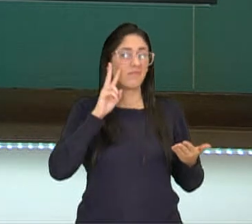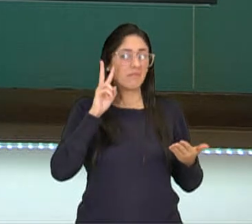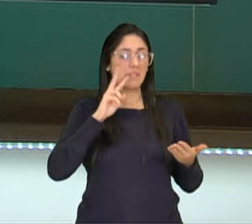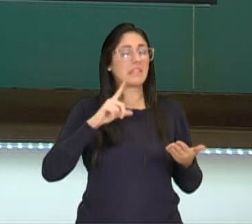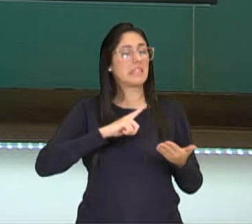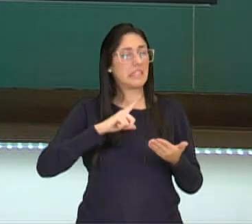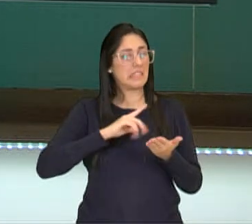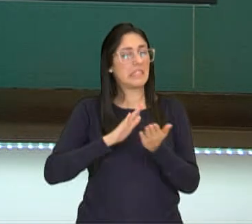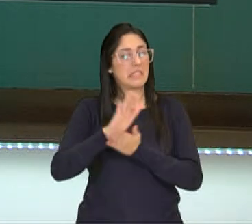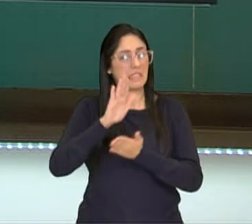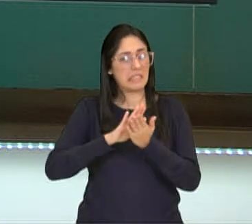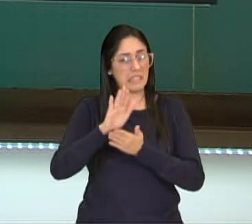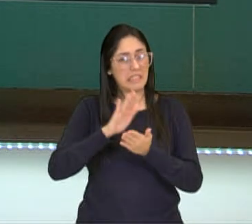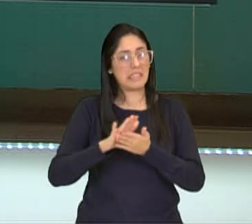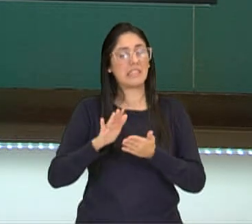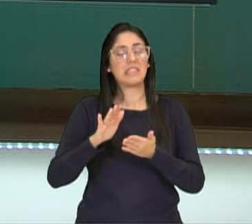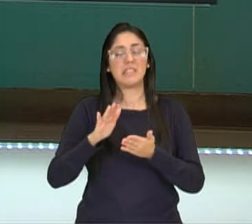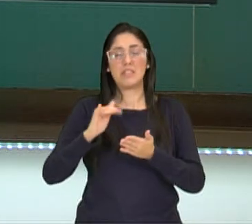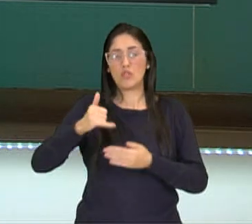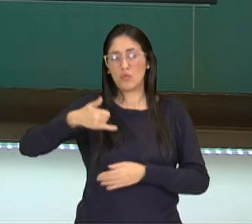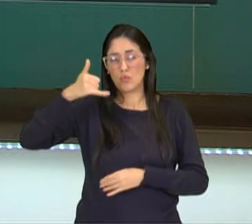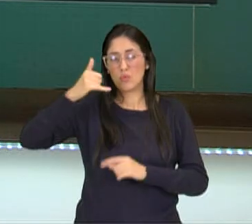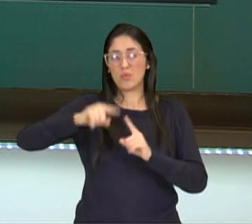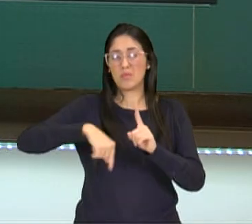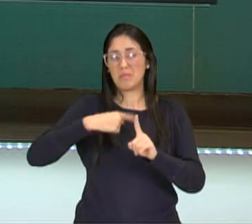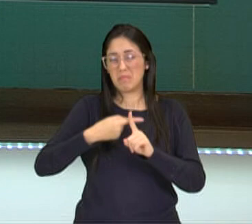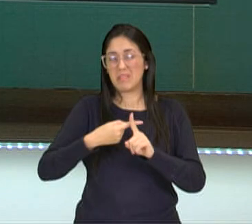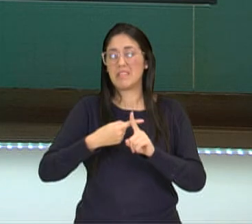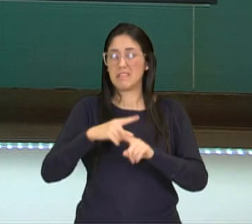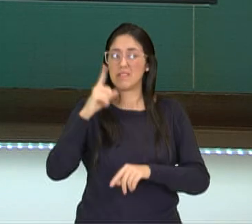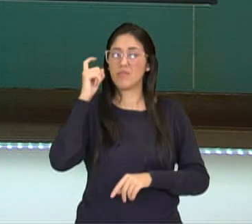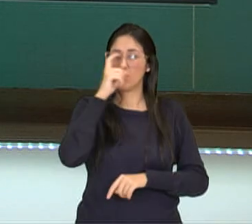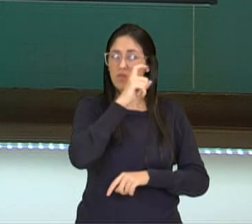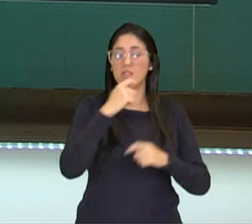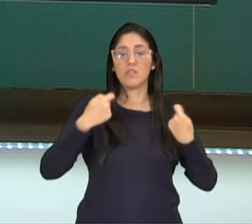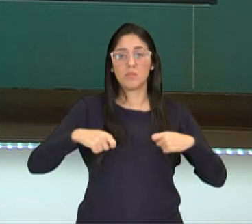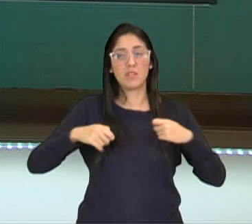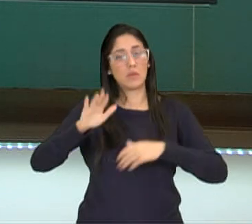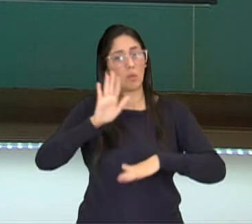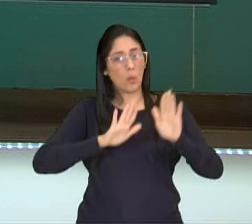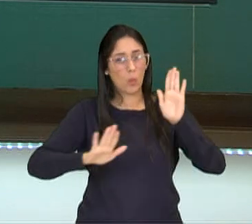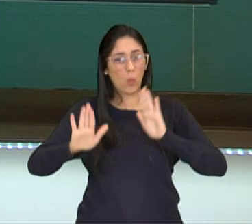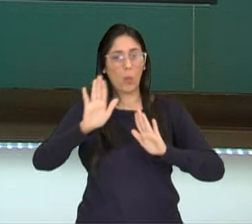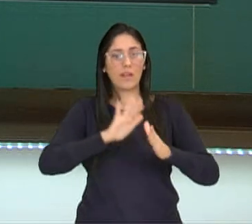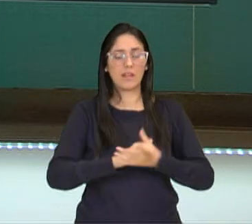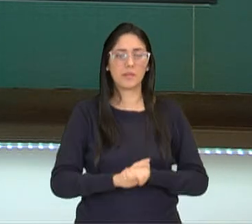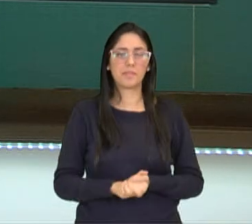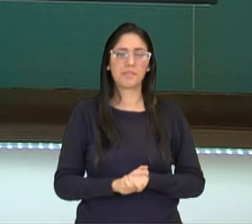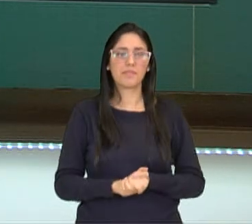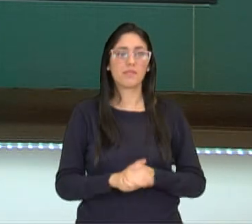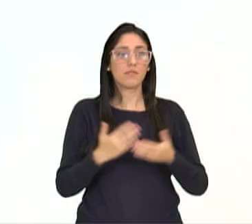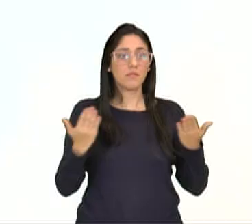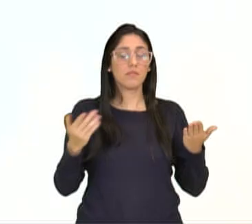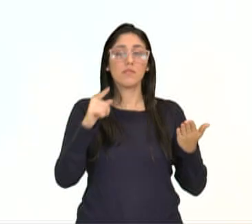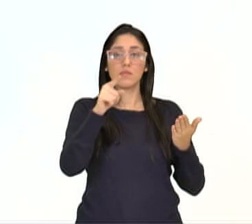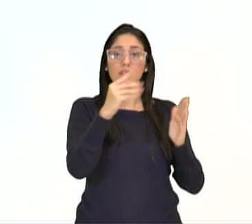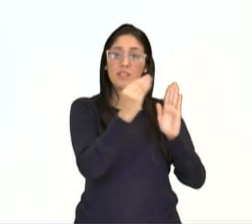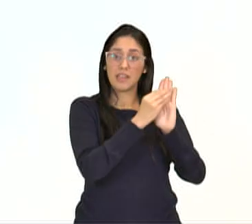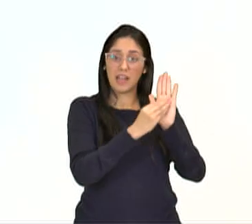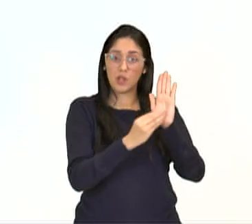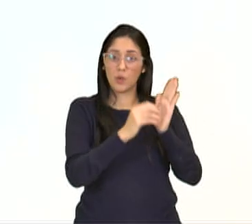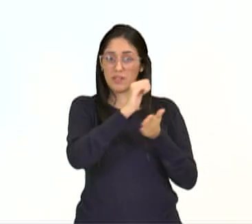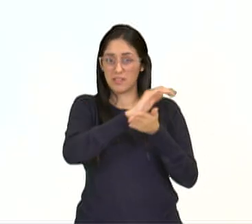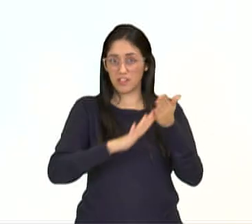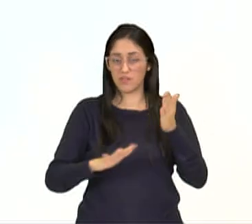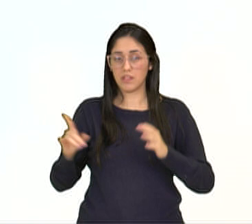juros sobre os R$ 400 que você não tinha. Então temos que tomar bastante cuidado. Anote então aqui, o exercício que vocês vão